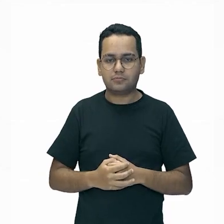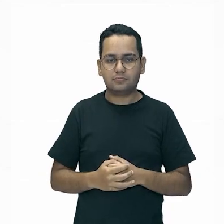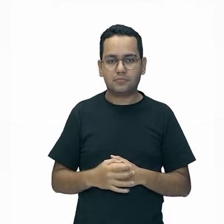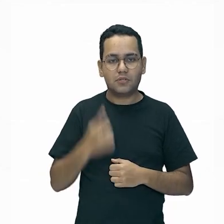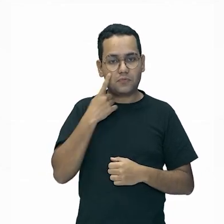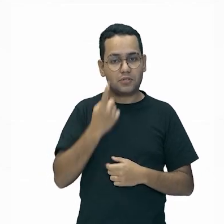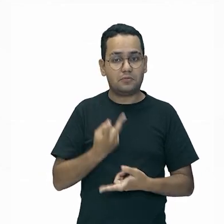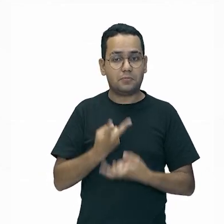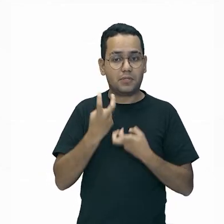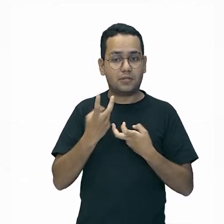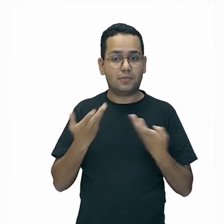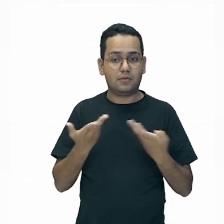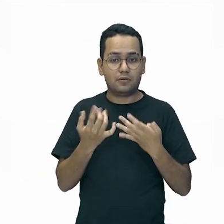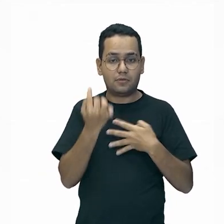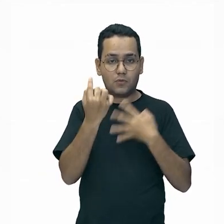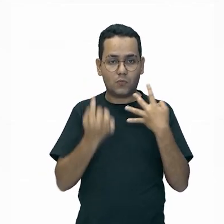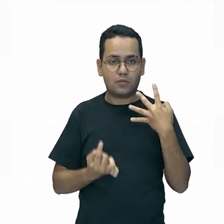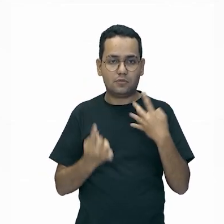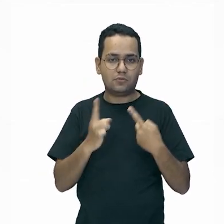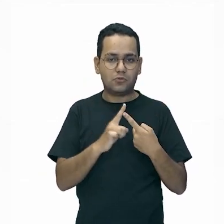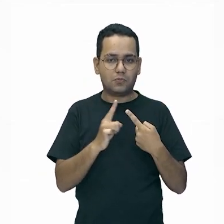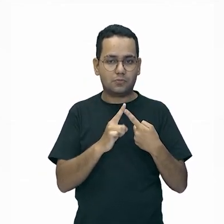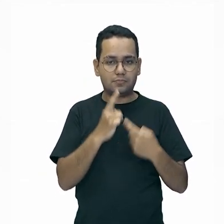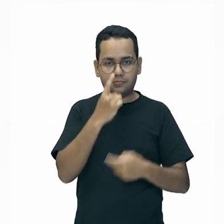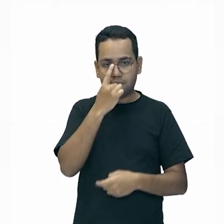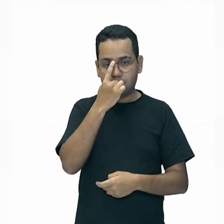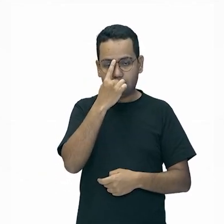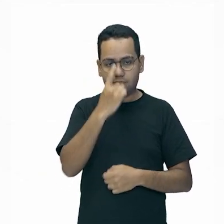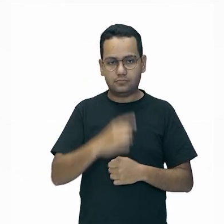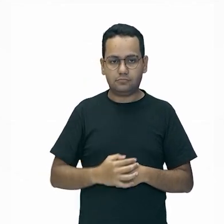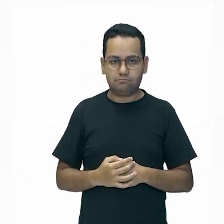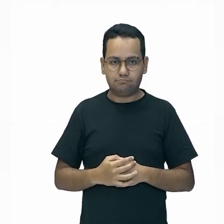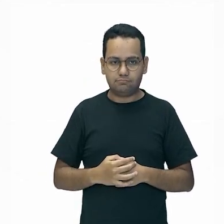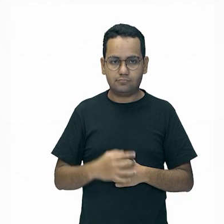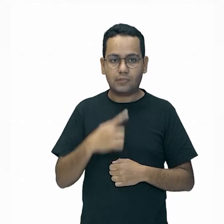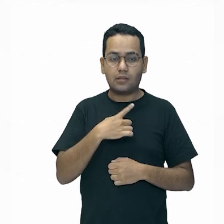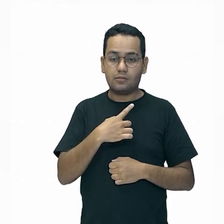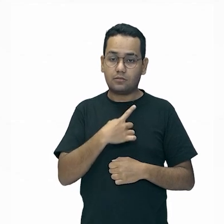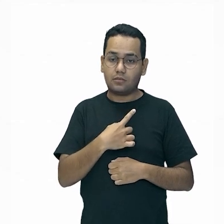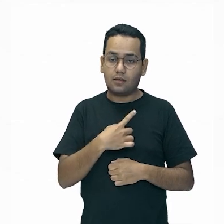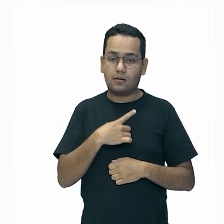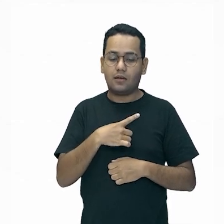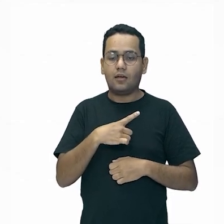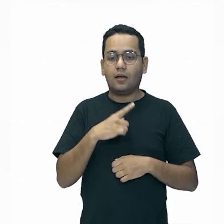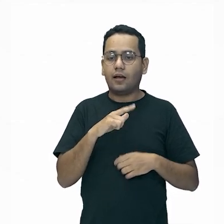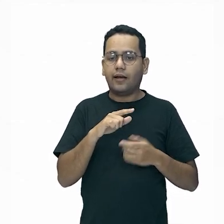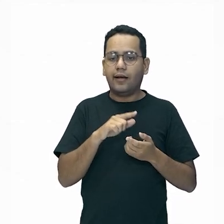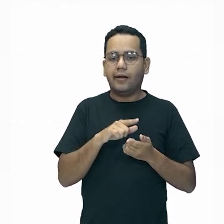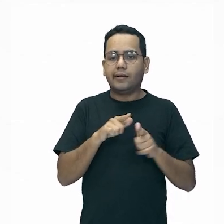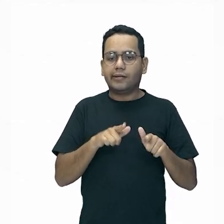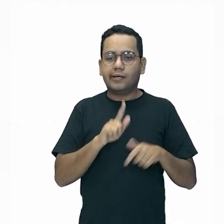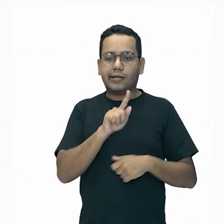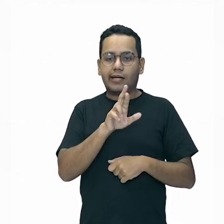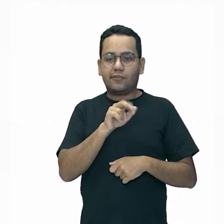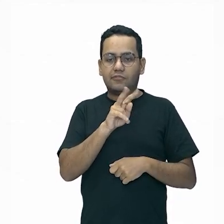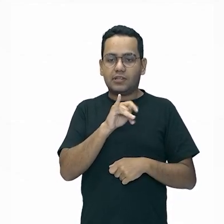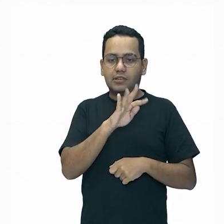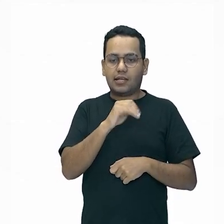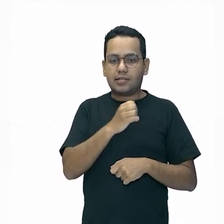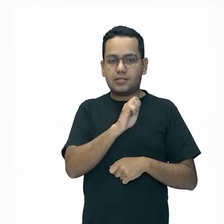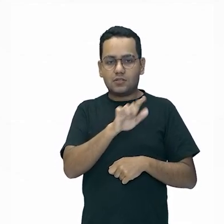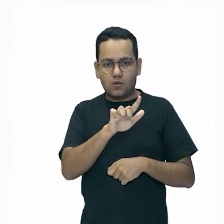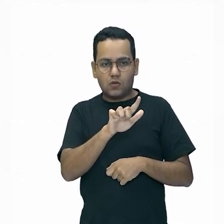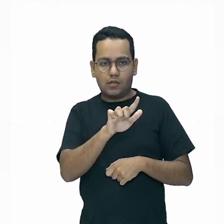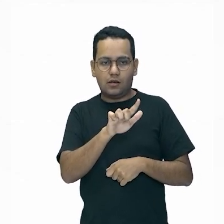que existem. Olha só. Existe a força gravitacional, que ela é responsável aí pela